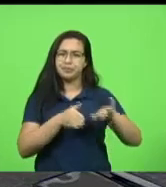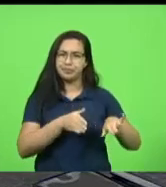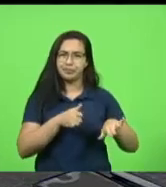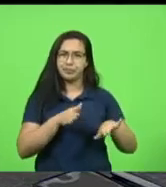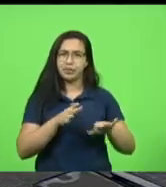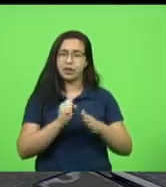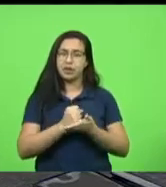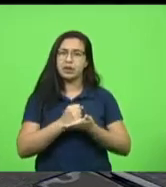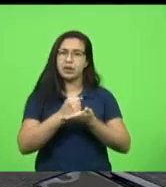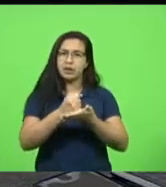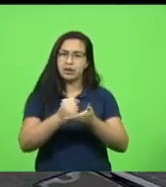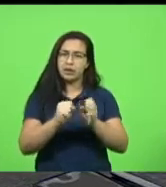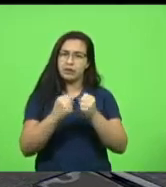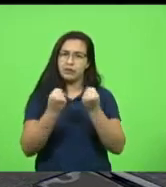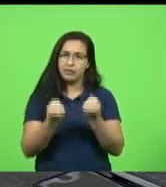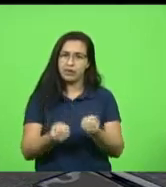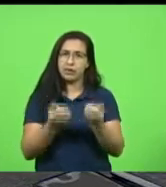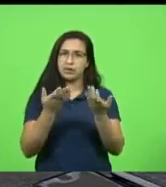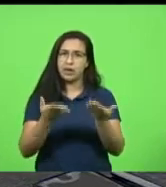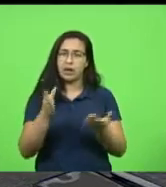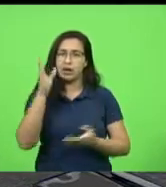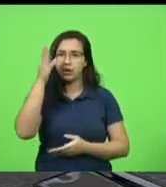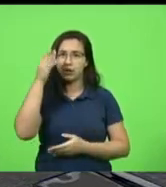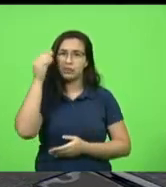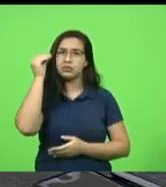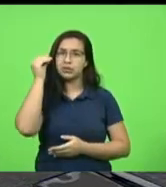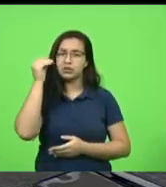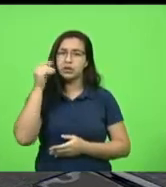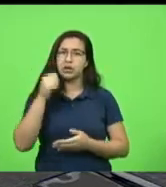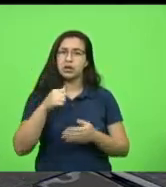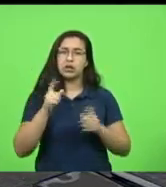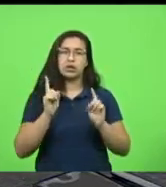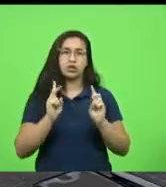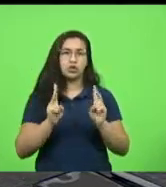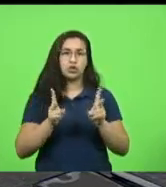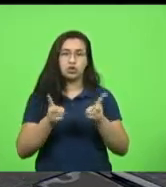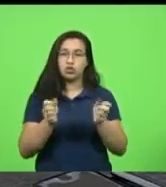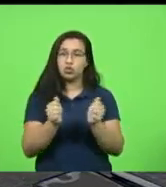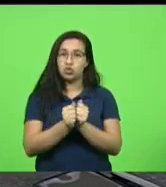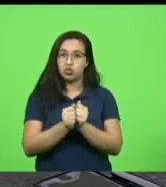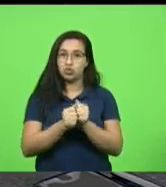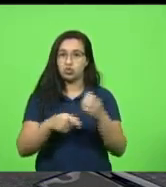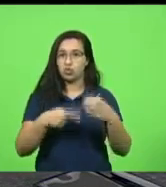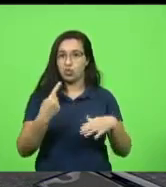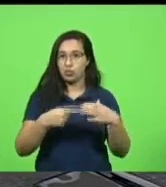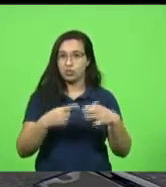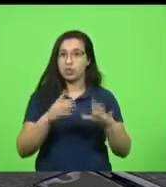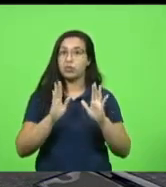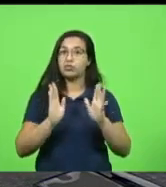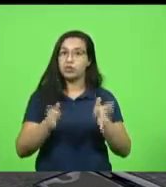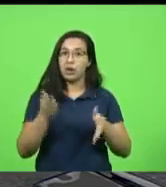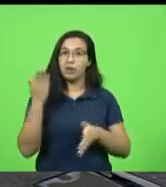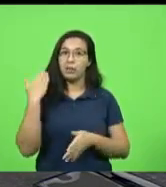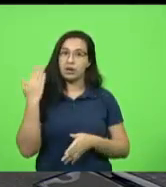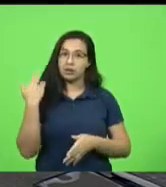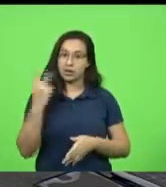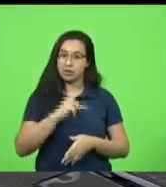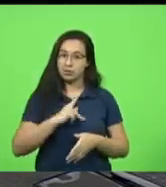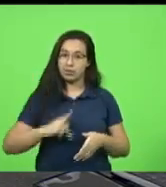acompanho na Comissão de Educação por muitos anos. Já fui também presidente da Comissão de